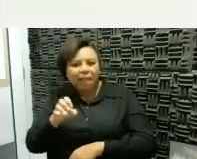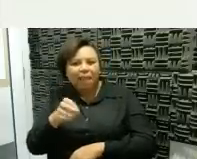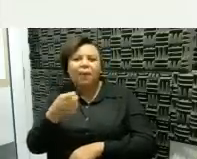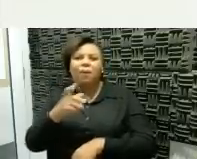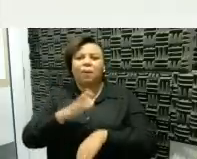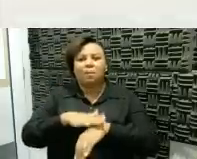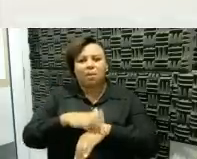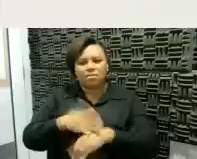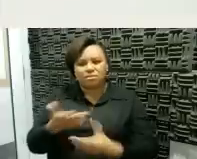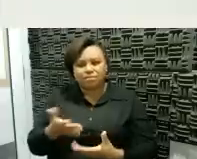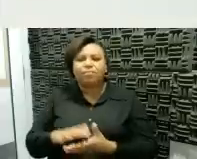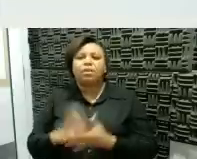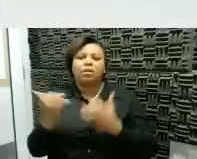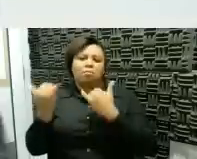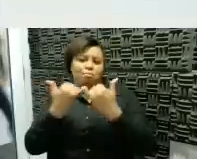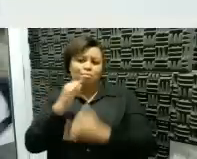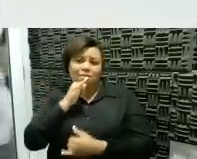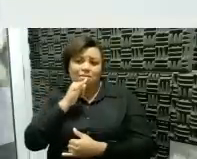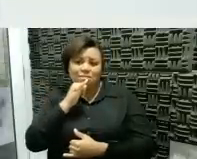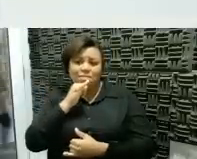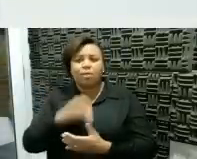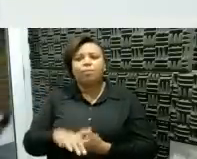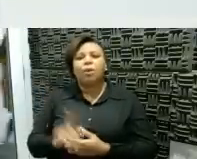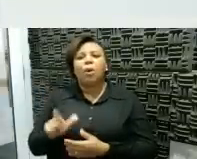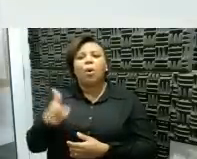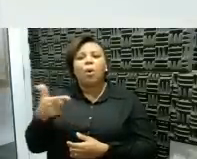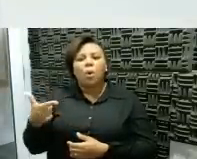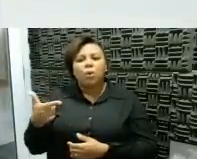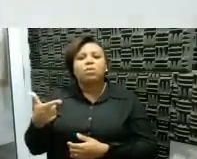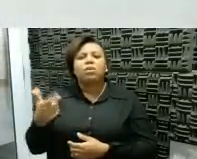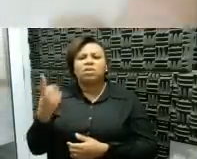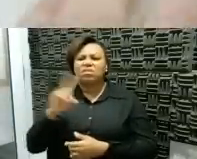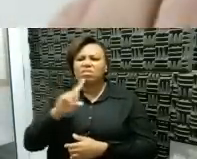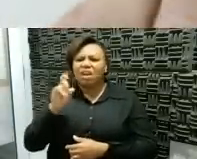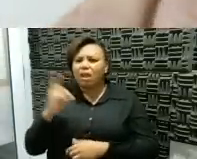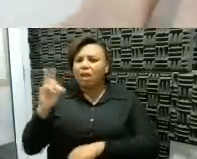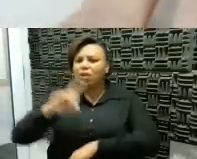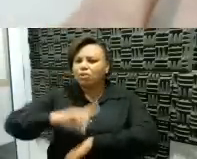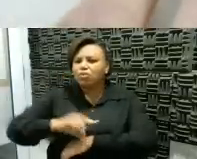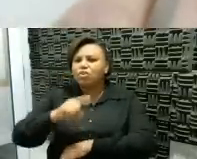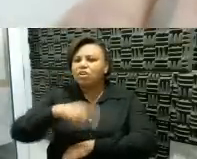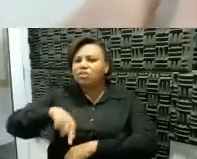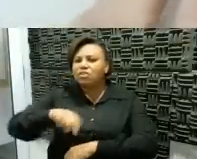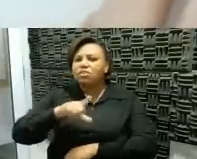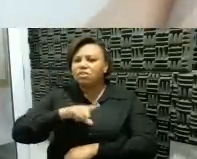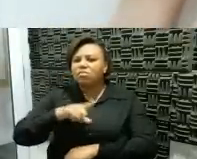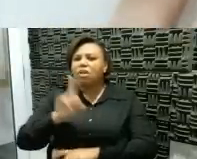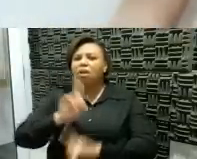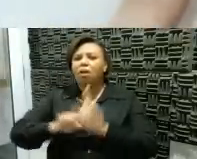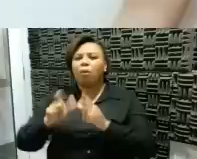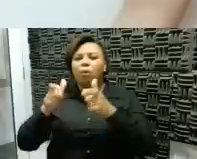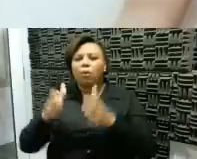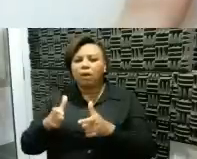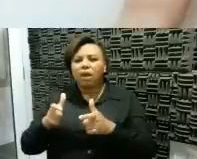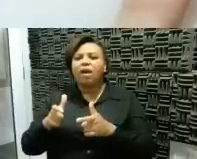exemplo o outra figurinha Será que algum dia vocês já estiveram né em algum lugar que simplesmente ninguém falava